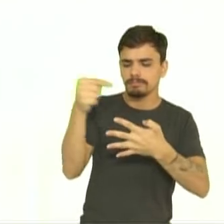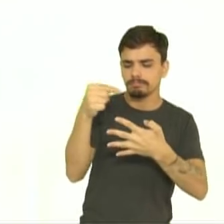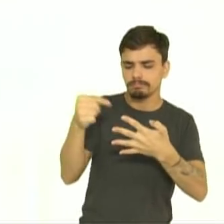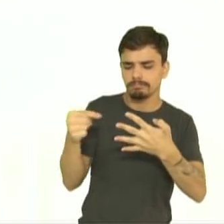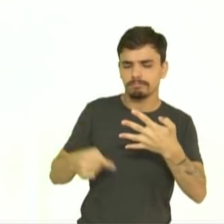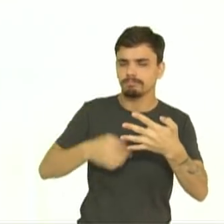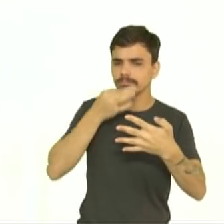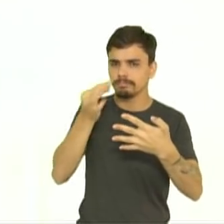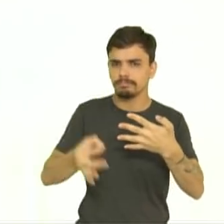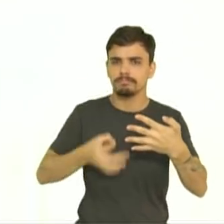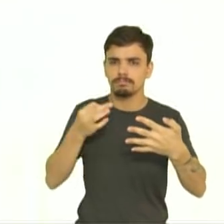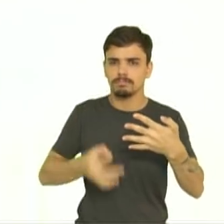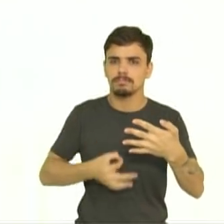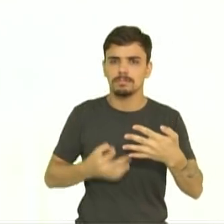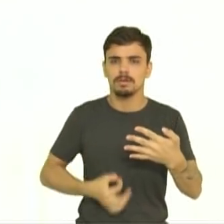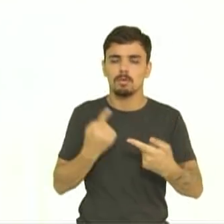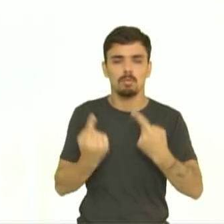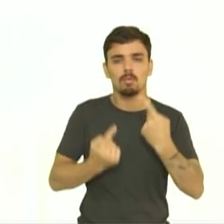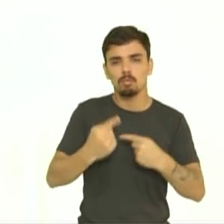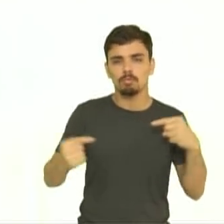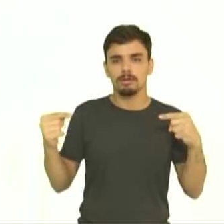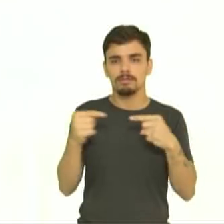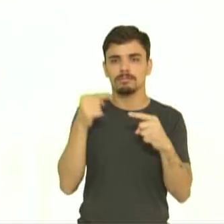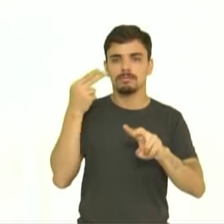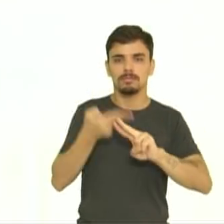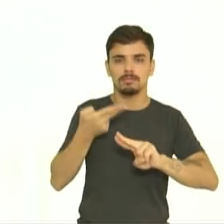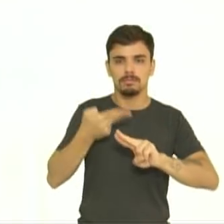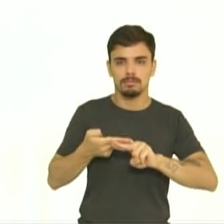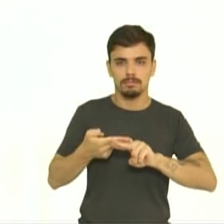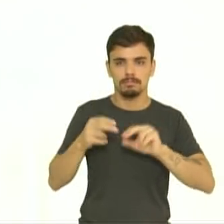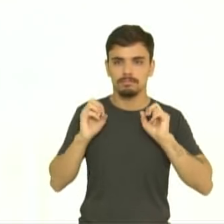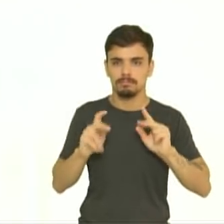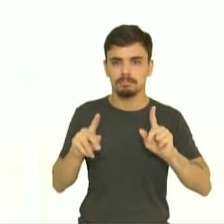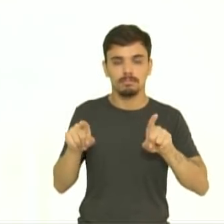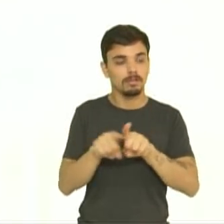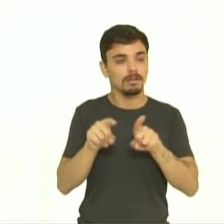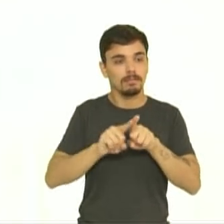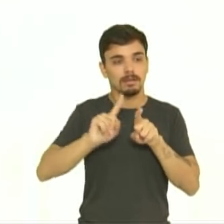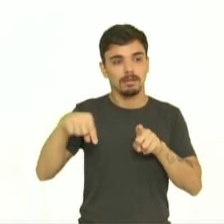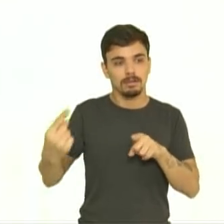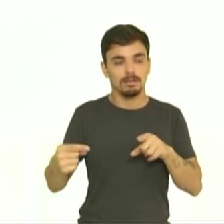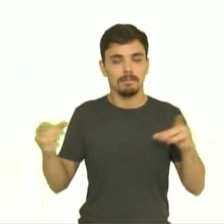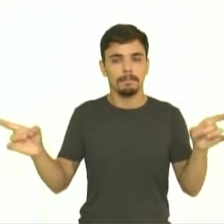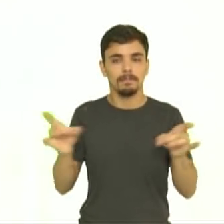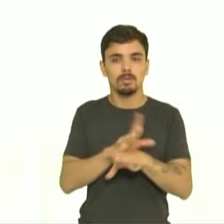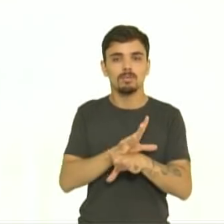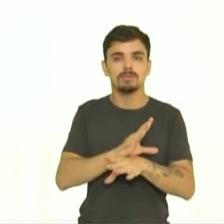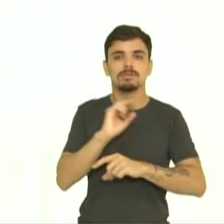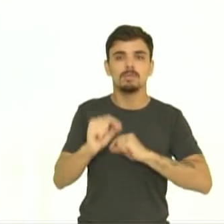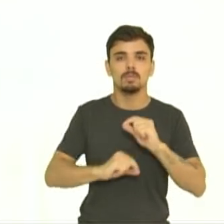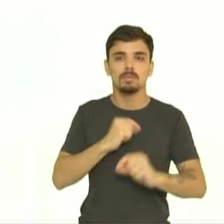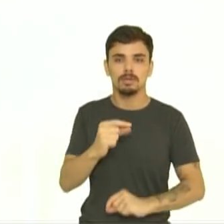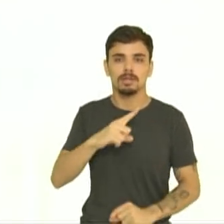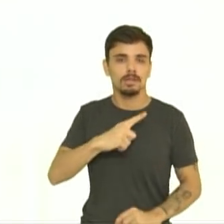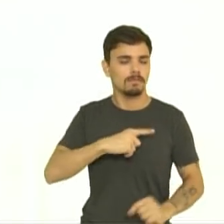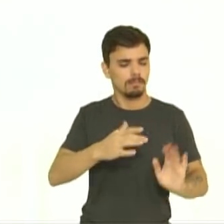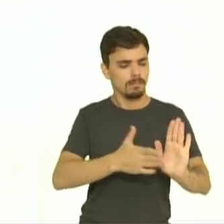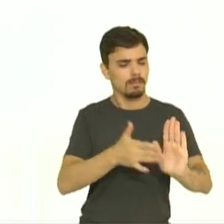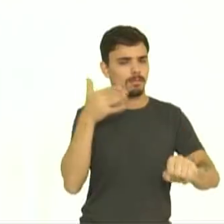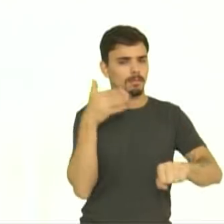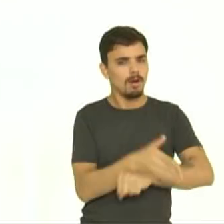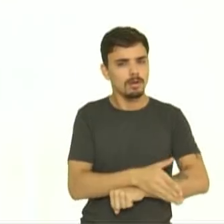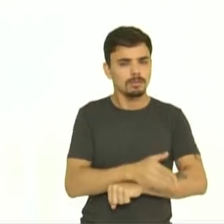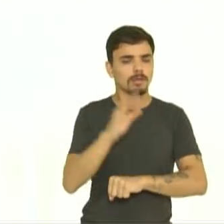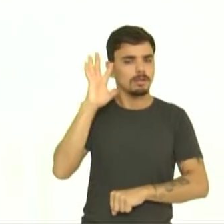argumento, usou esse argumento. Colocar quais argumentos foram usados, tá? E a conclusão. Teve uma proposta de